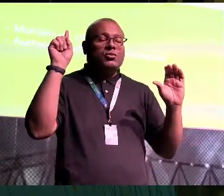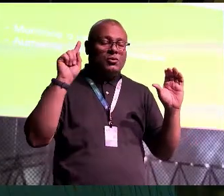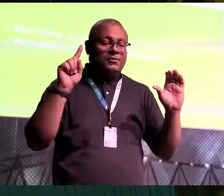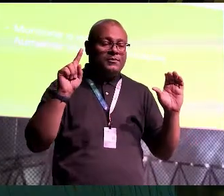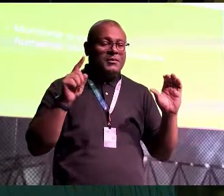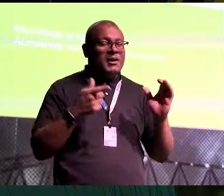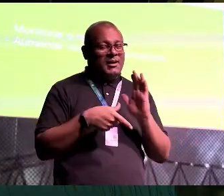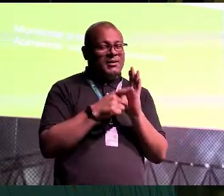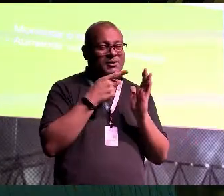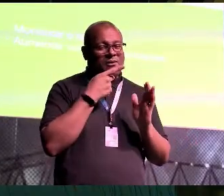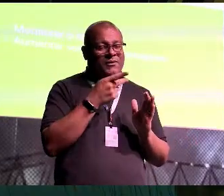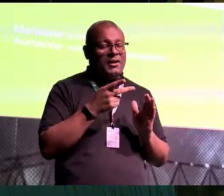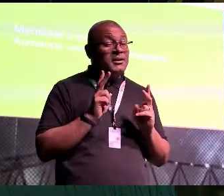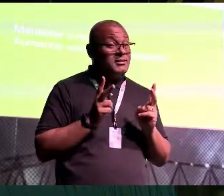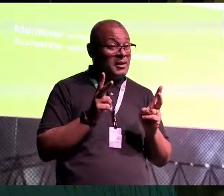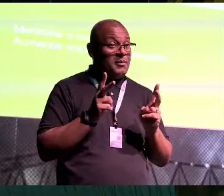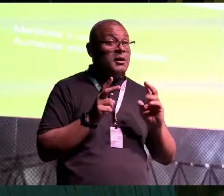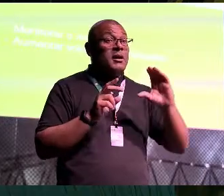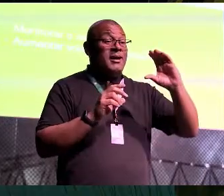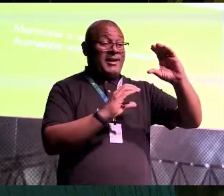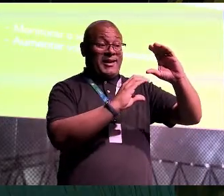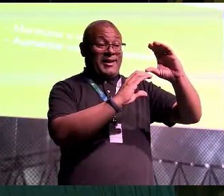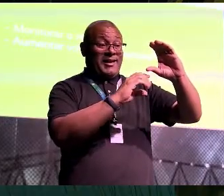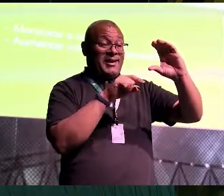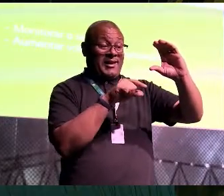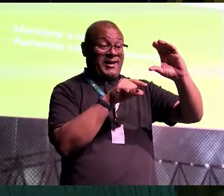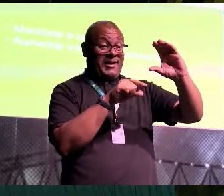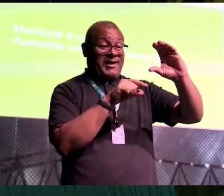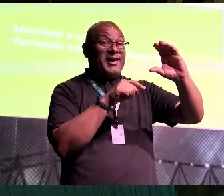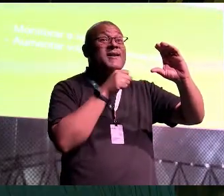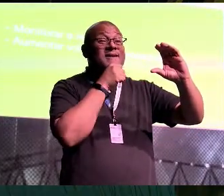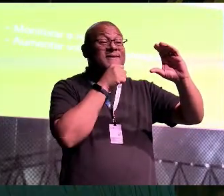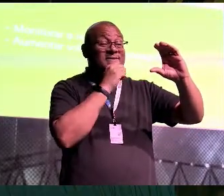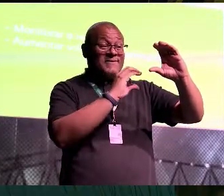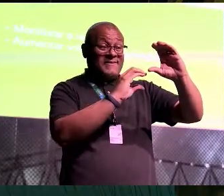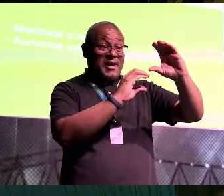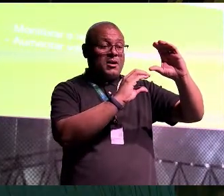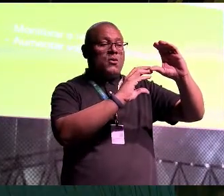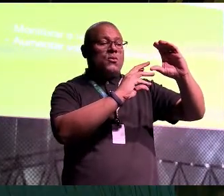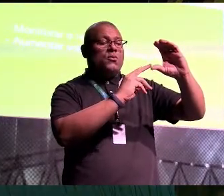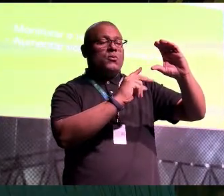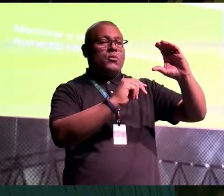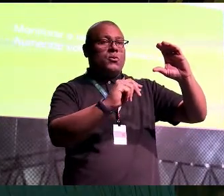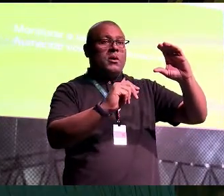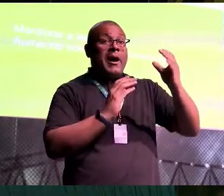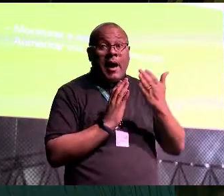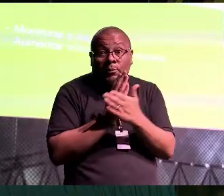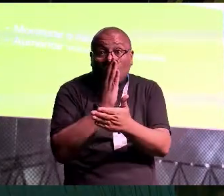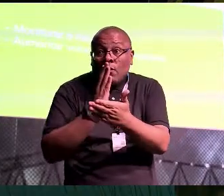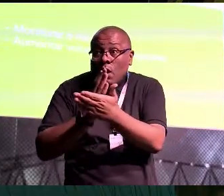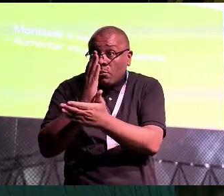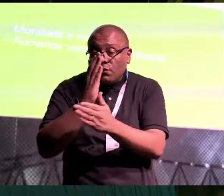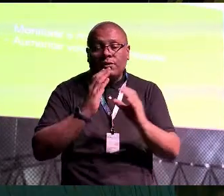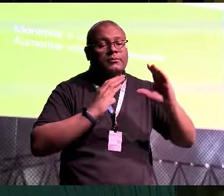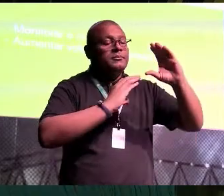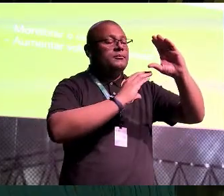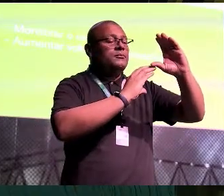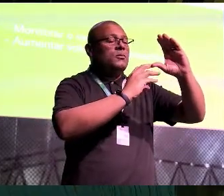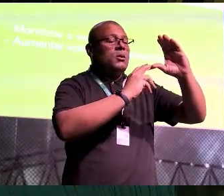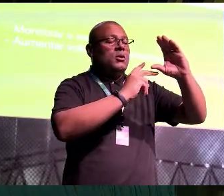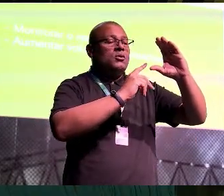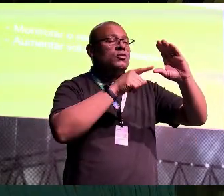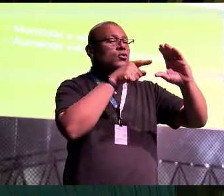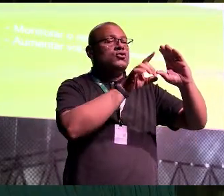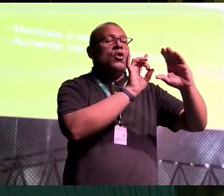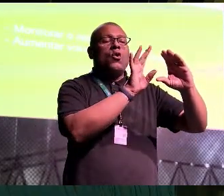tinha comentado, que é importante fazer, que é remover os feature toggles, para reduzir a complexidade do código no final das contas. Então, para a gente não precisar conviver com esses